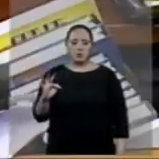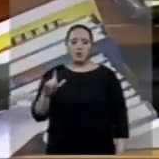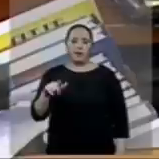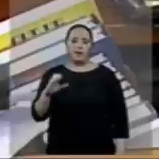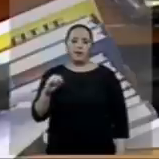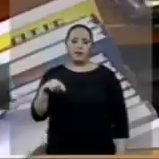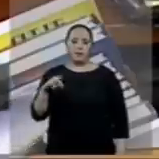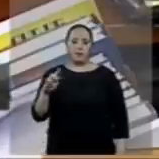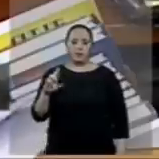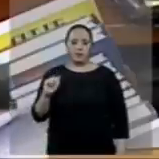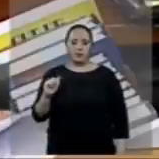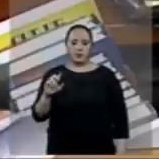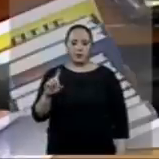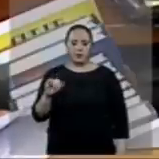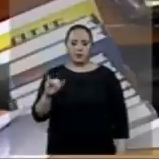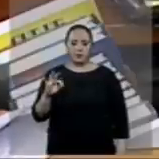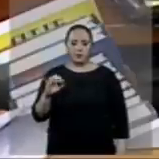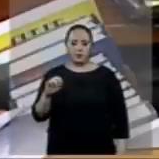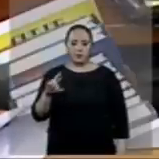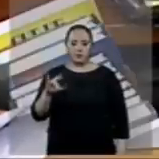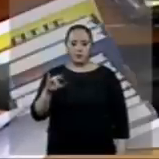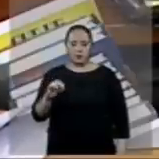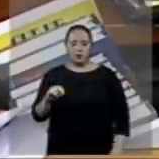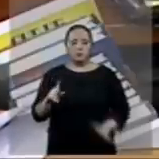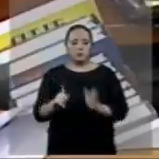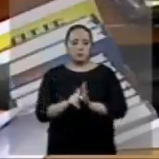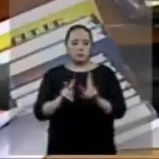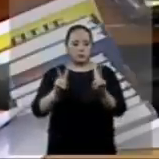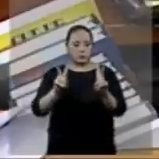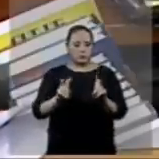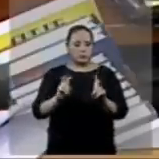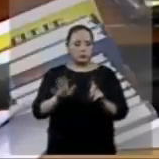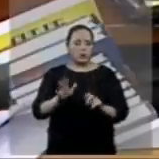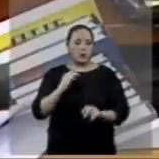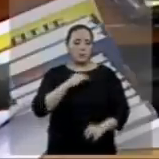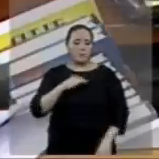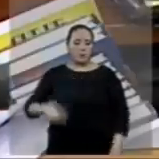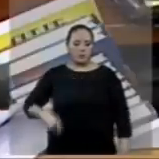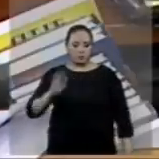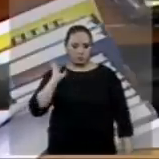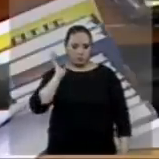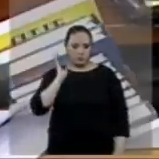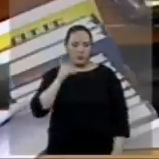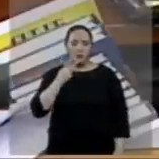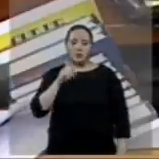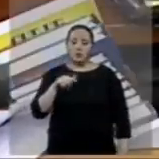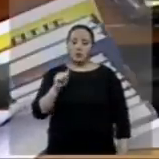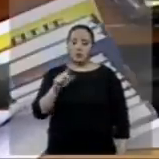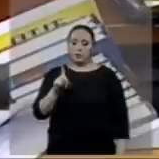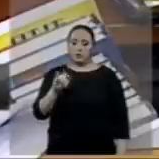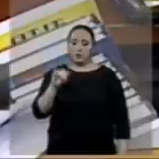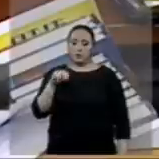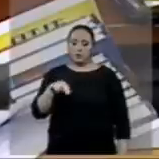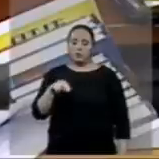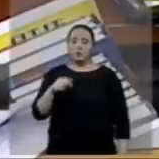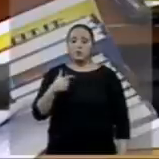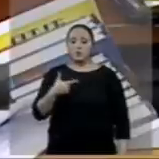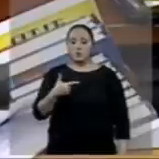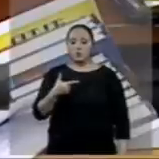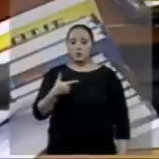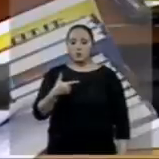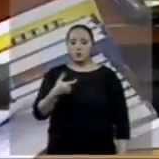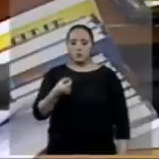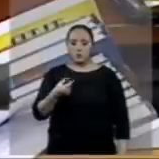já referidas pela ministra Rosa Weber, né? Diretas de inconstitucionalidade 2028,